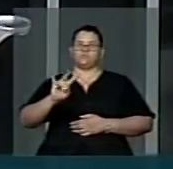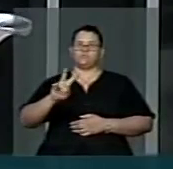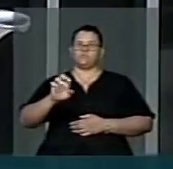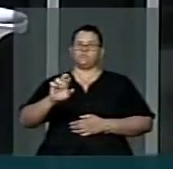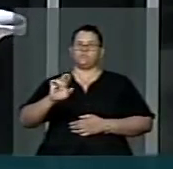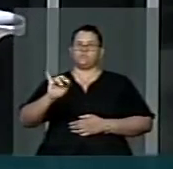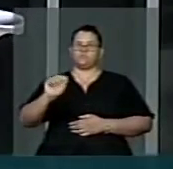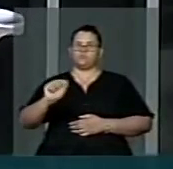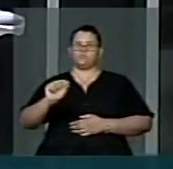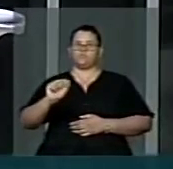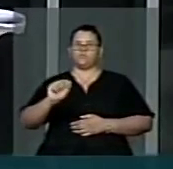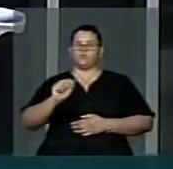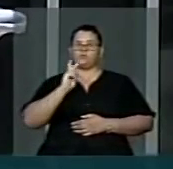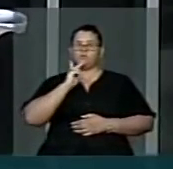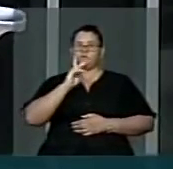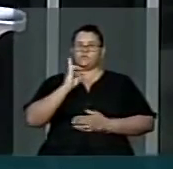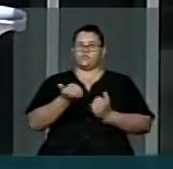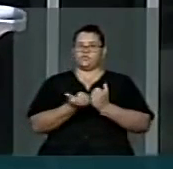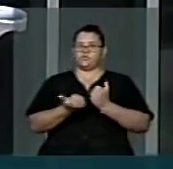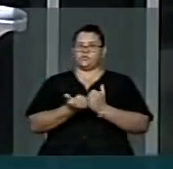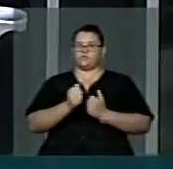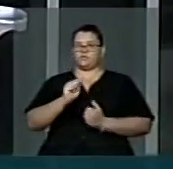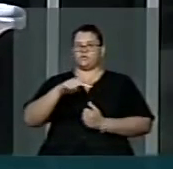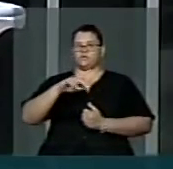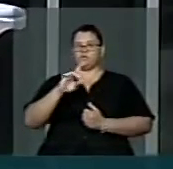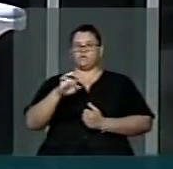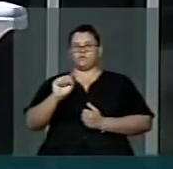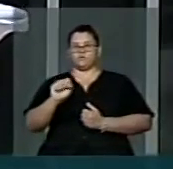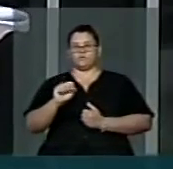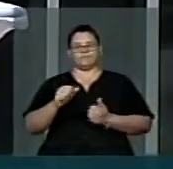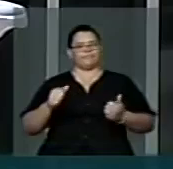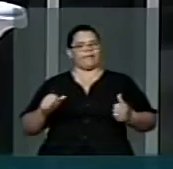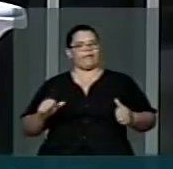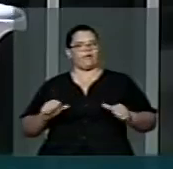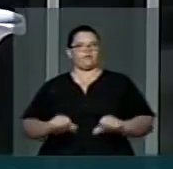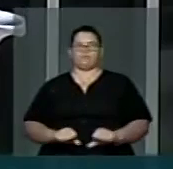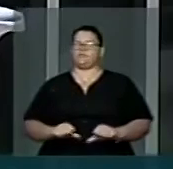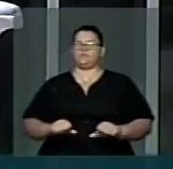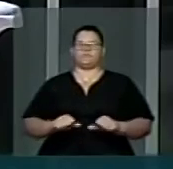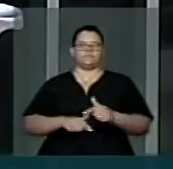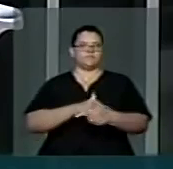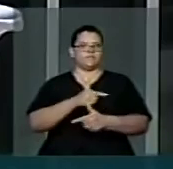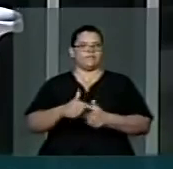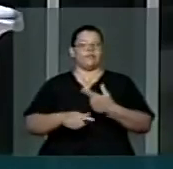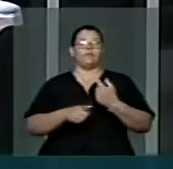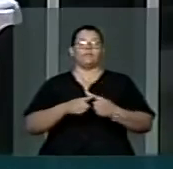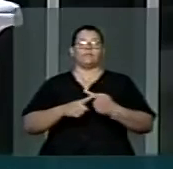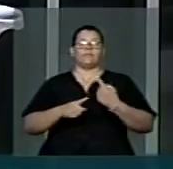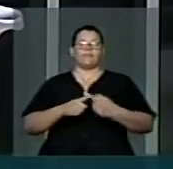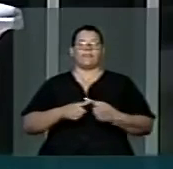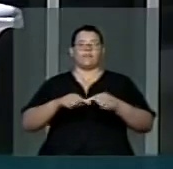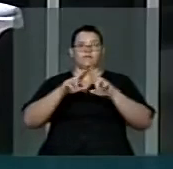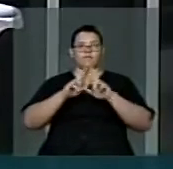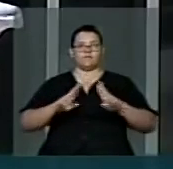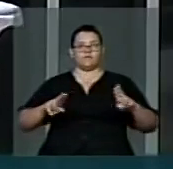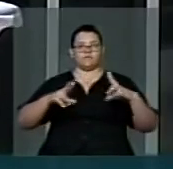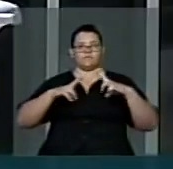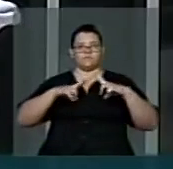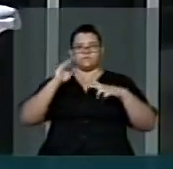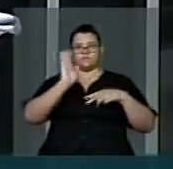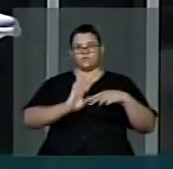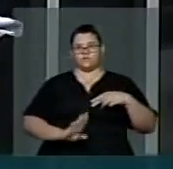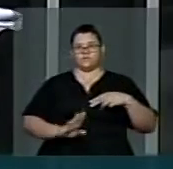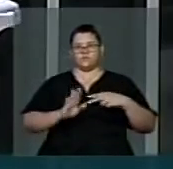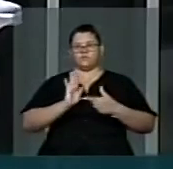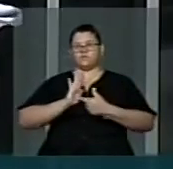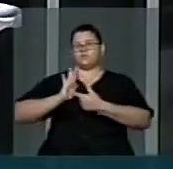Andes, o péssimo desempenho deve ser debitado ao fato de que as universidades particulares brasileiras se